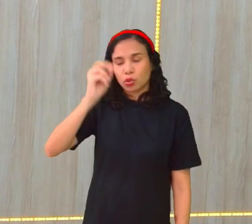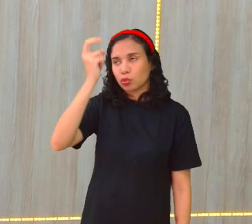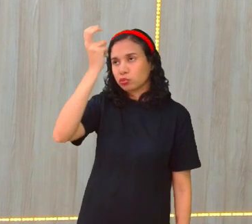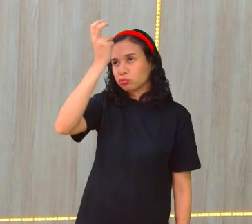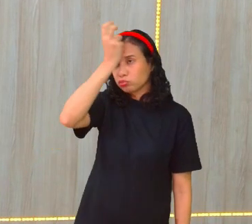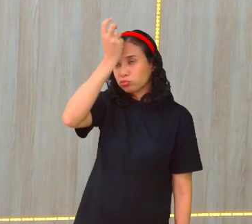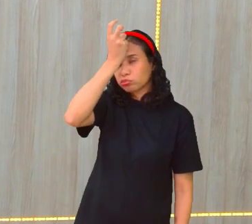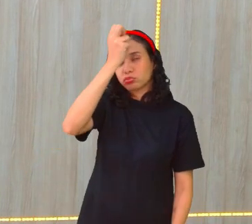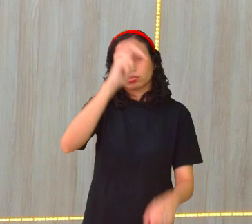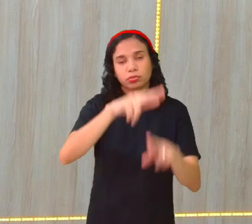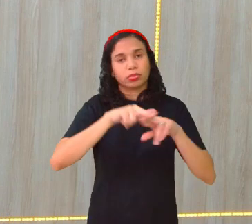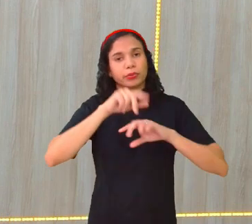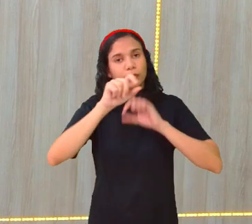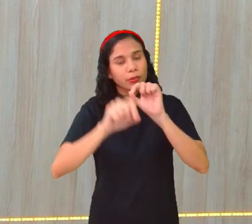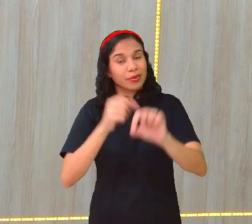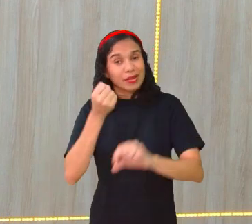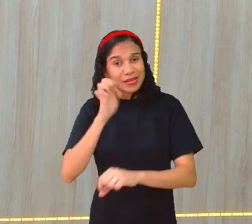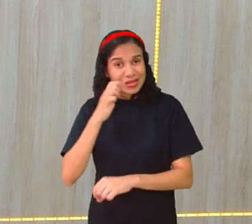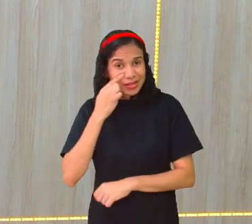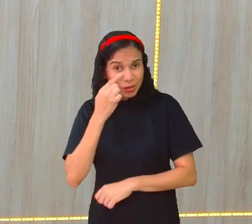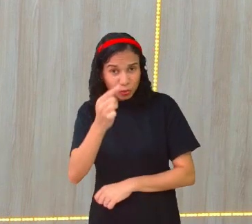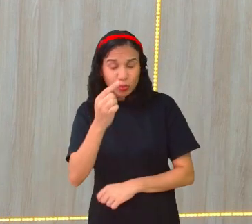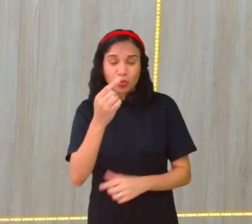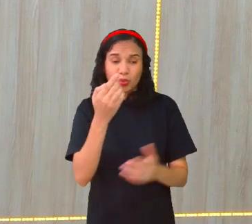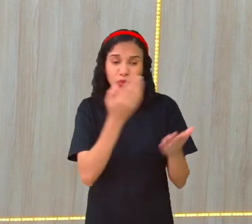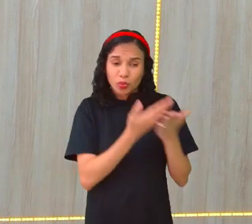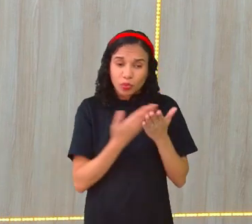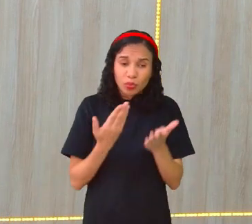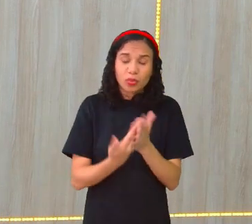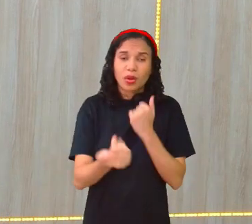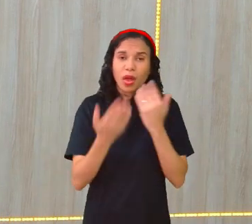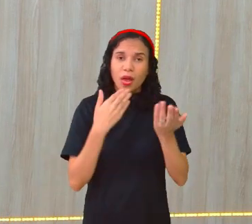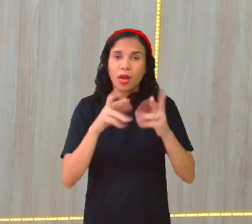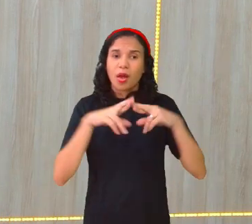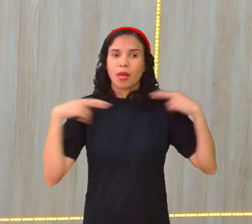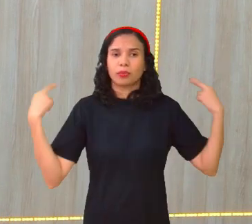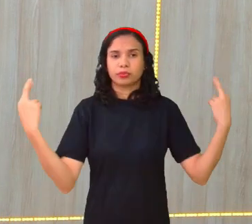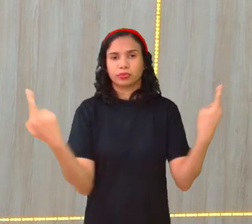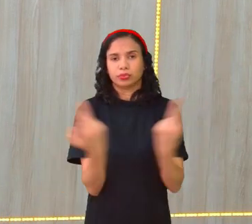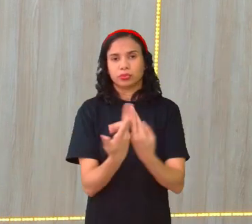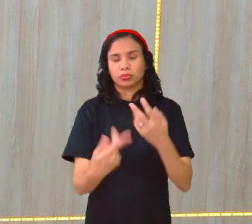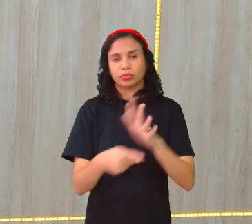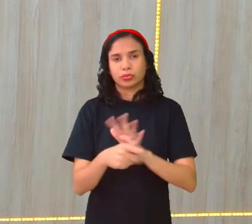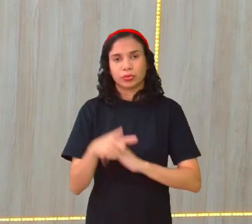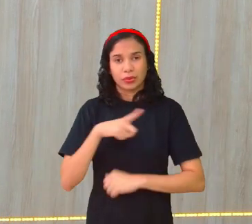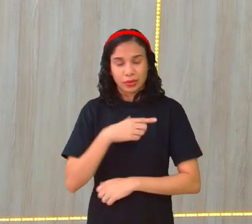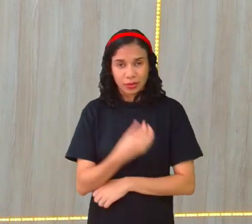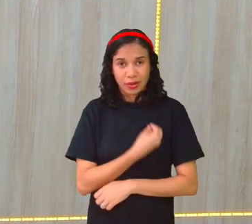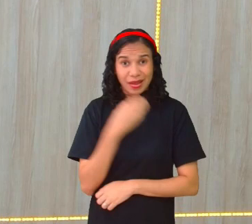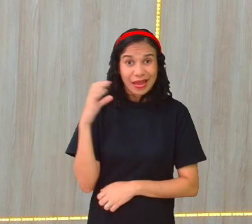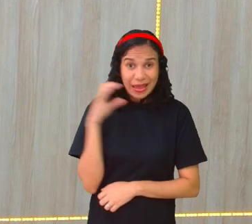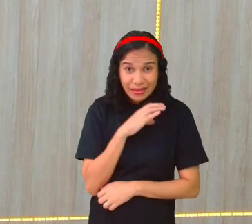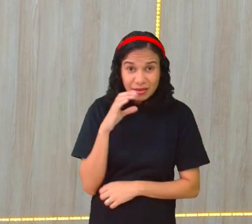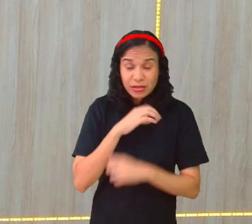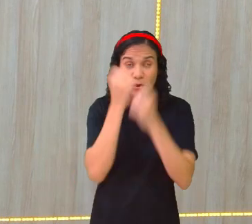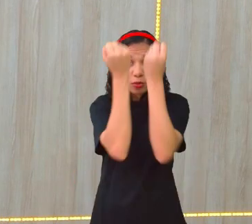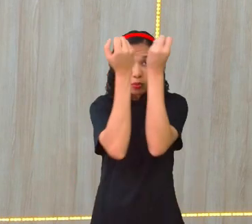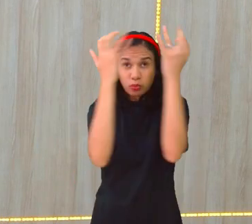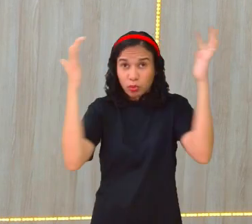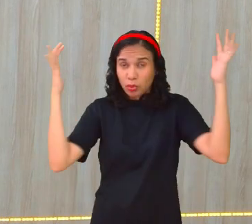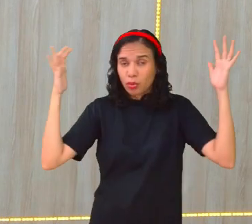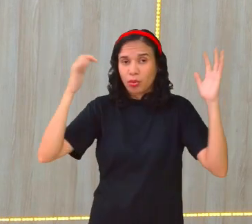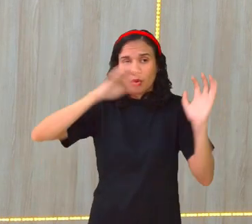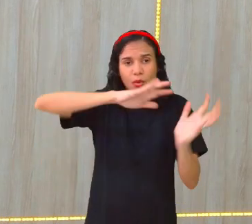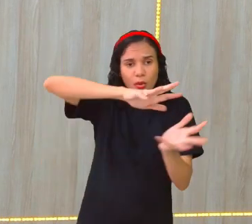acontecendo. Então, se está trabalhando aí a questão do aquecimento global, das questões climáticas, então,